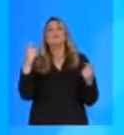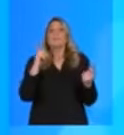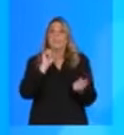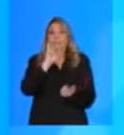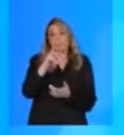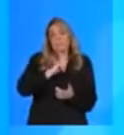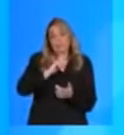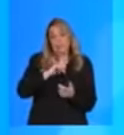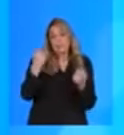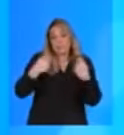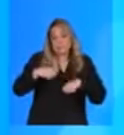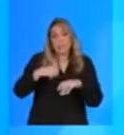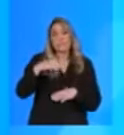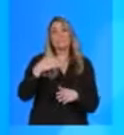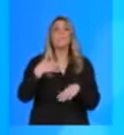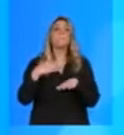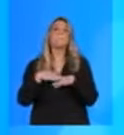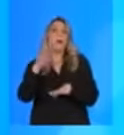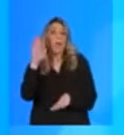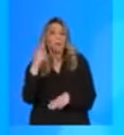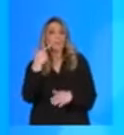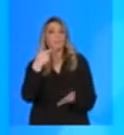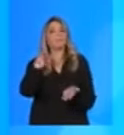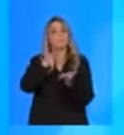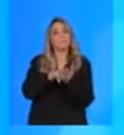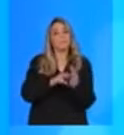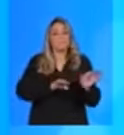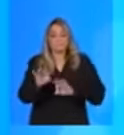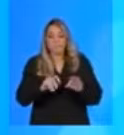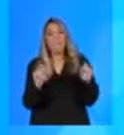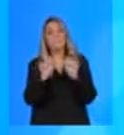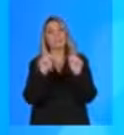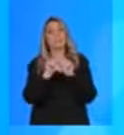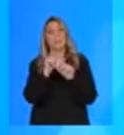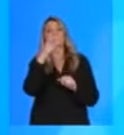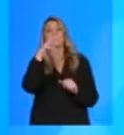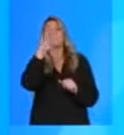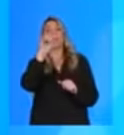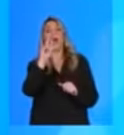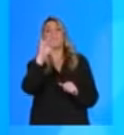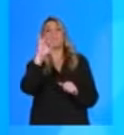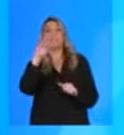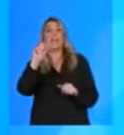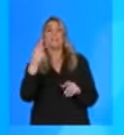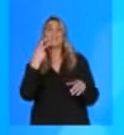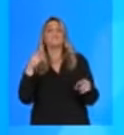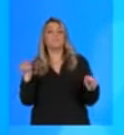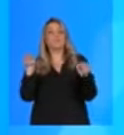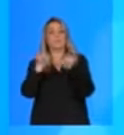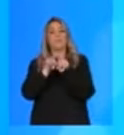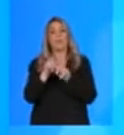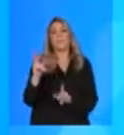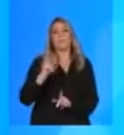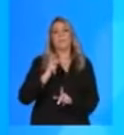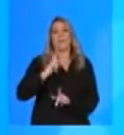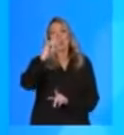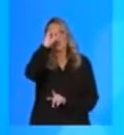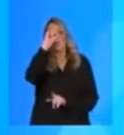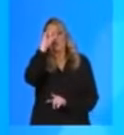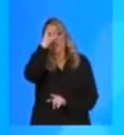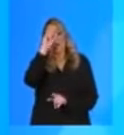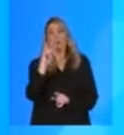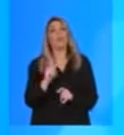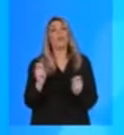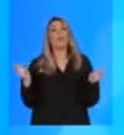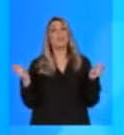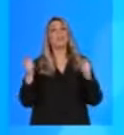nós podemos fazer como está no meu programa de governo O prva que é um convênio com a rede privada de saúde para que as pessoas não